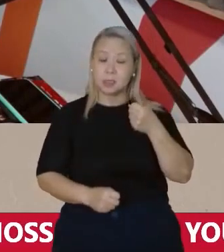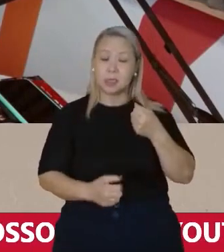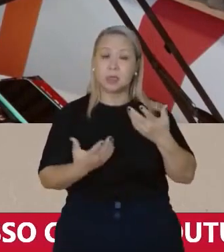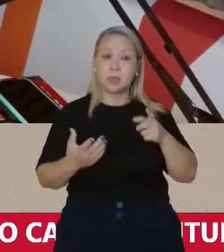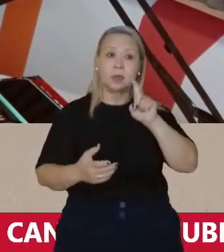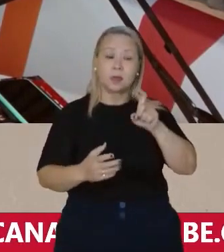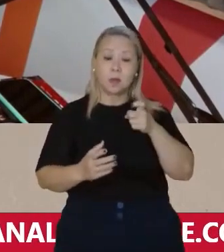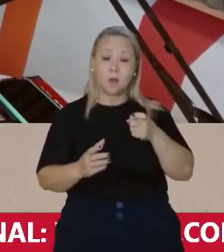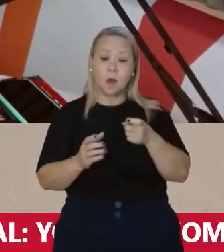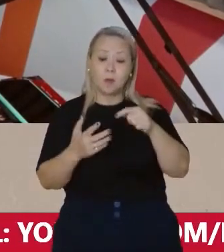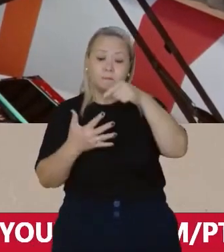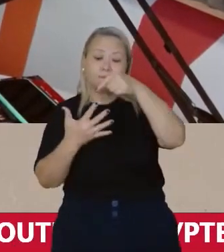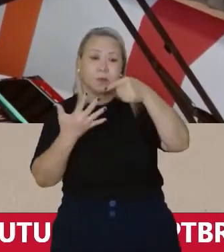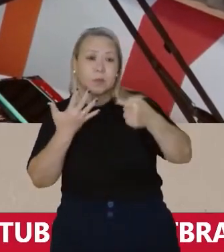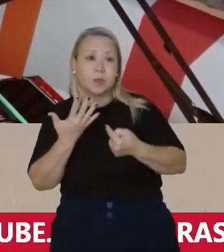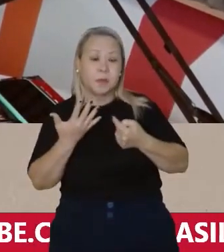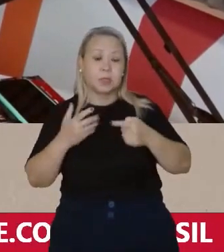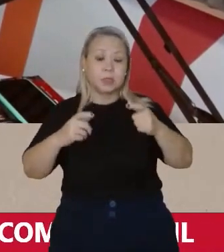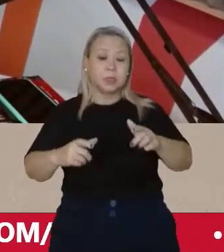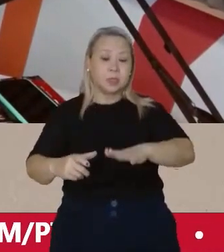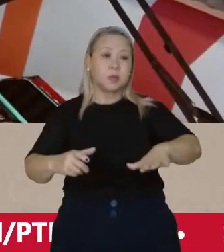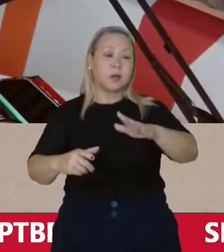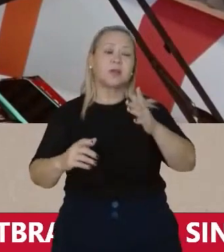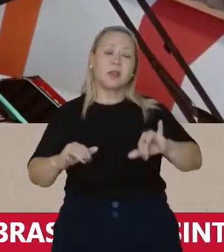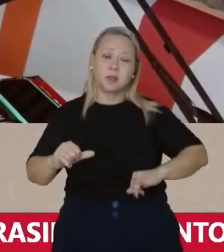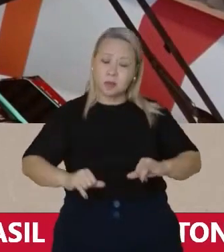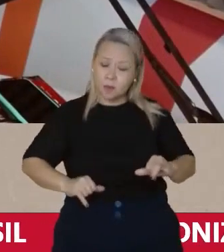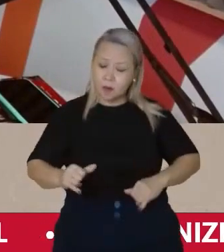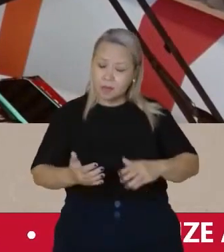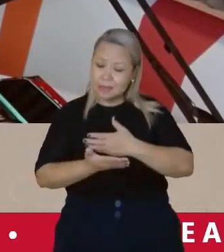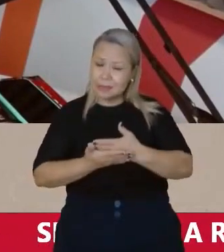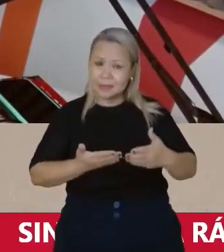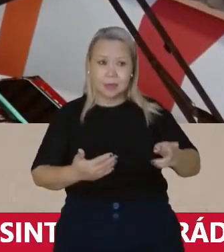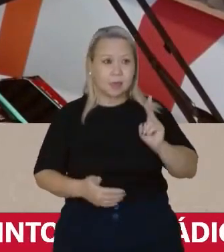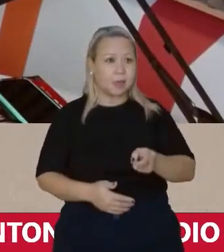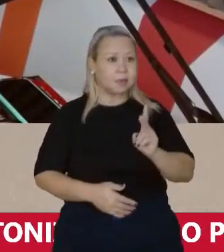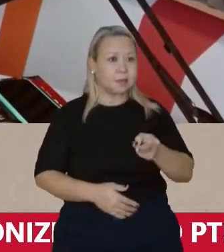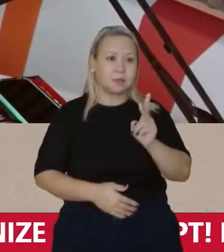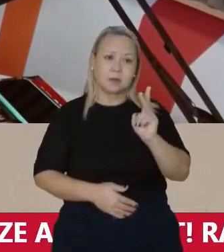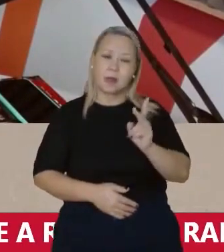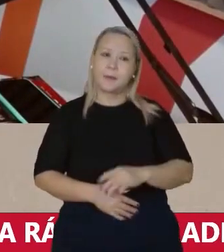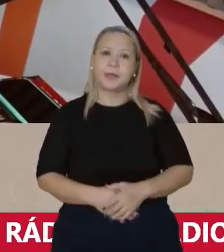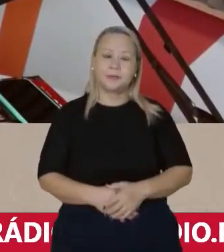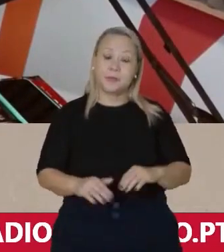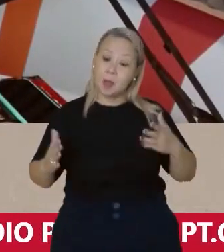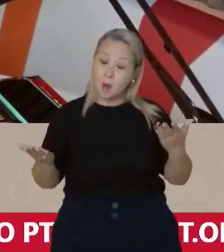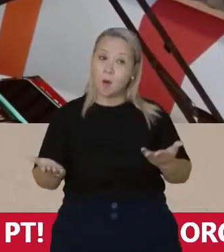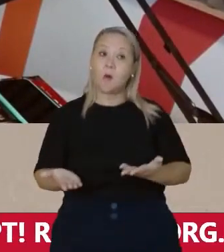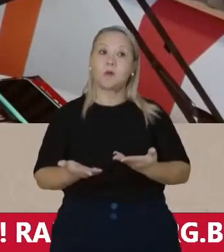braço que os terreiros, nós já sofremos isso desde sempre, né?